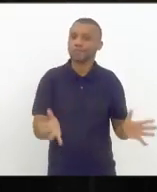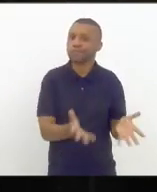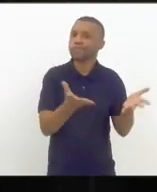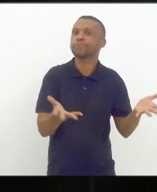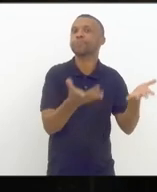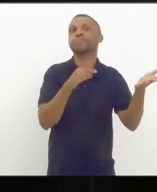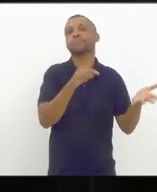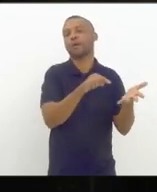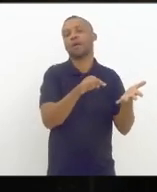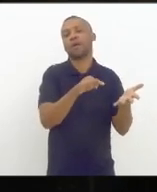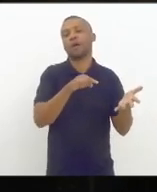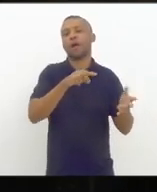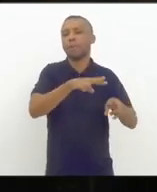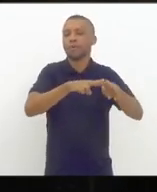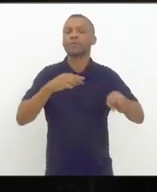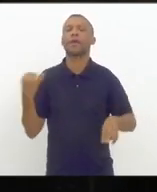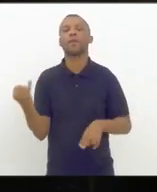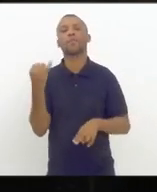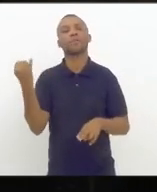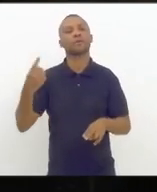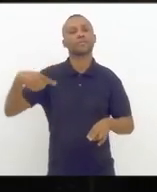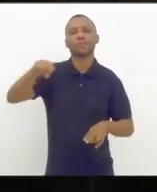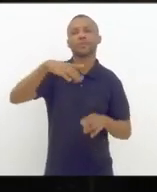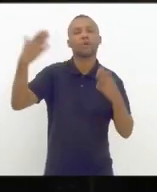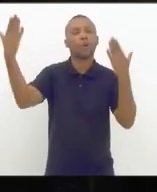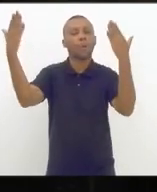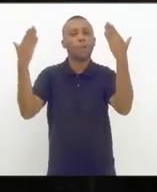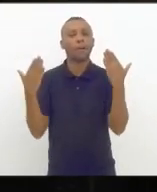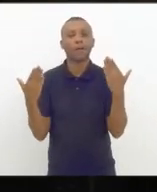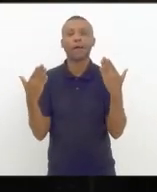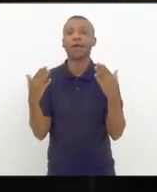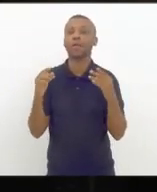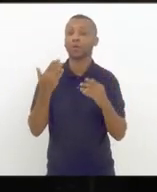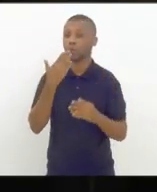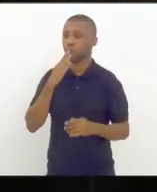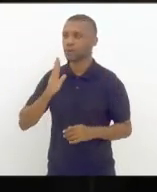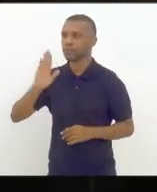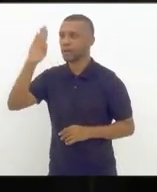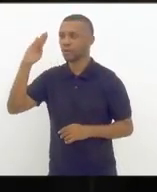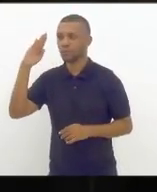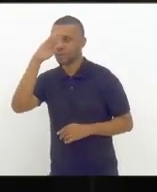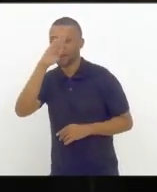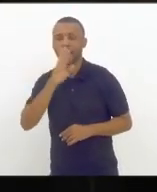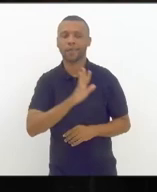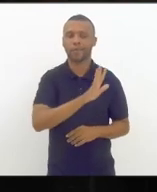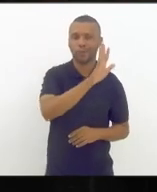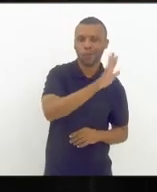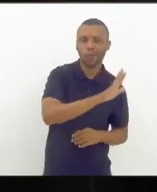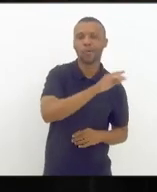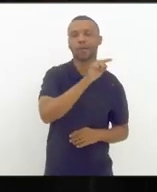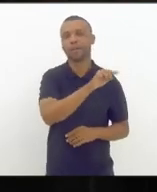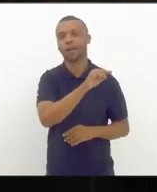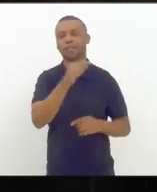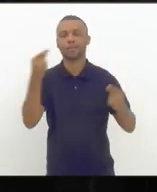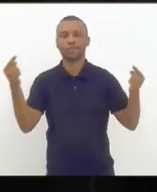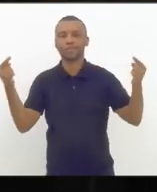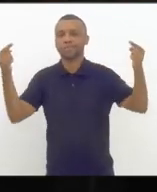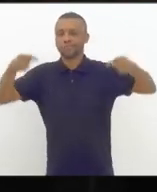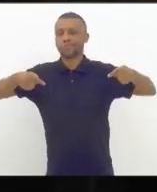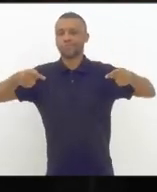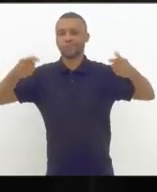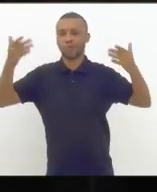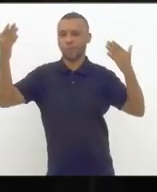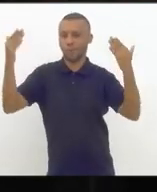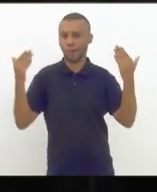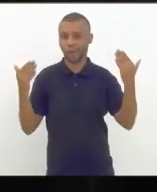comparar né comparar o que fizeram né os candidatos nas suas trajetórias como presidente da república um